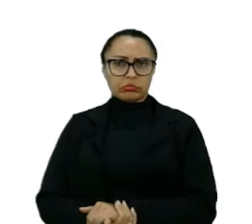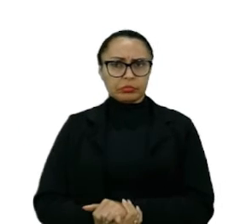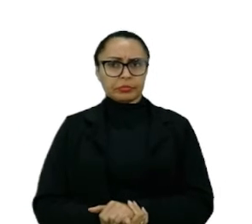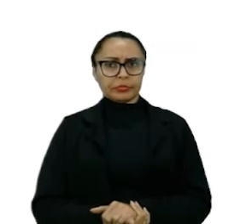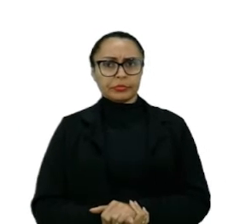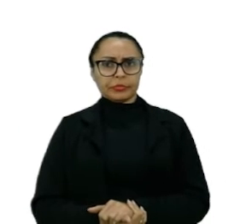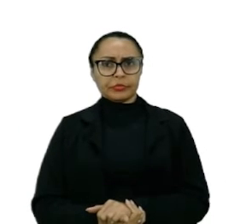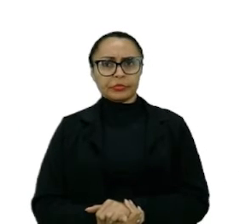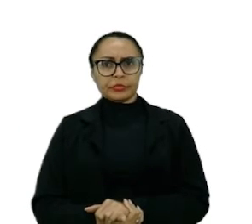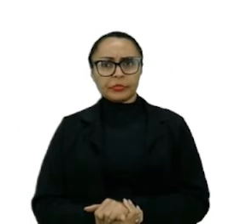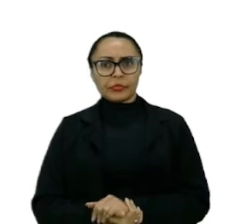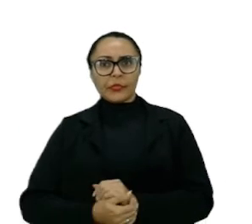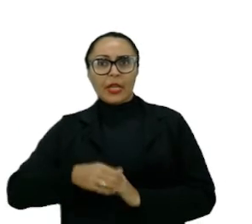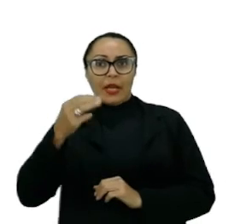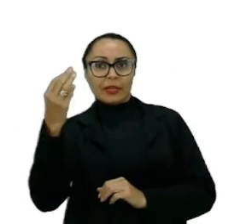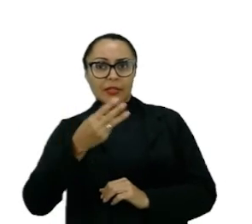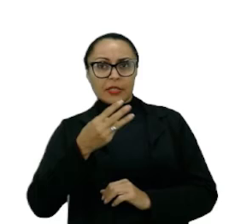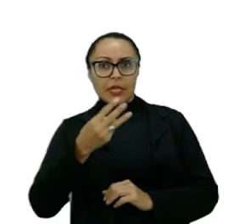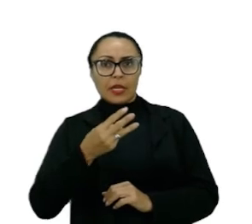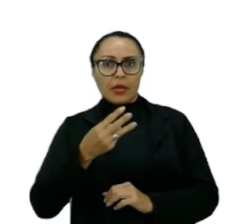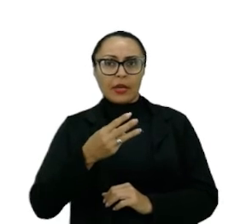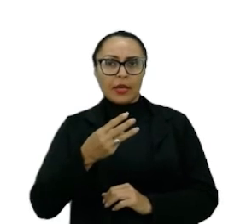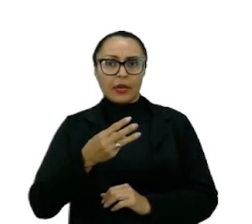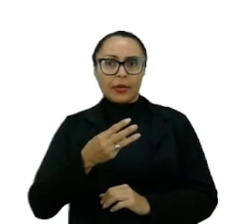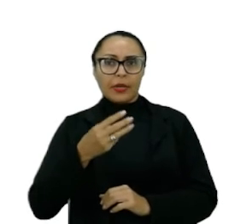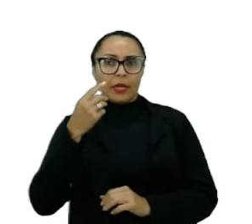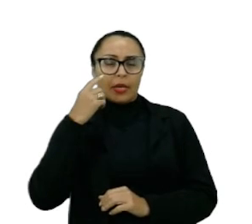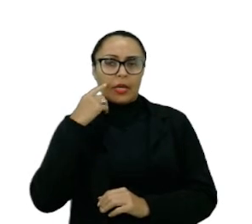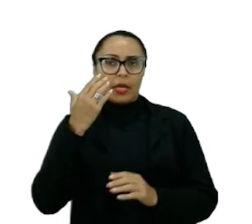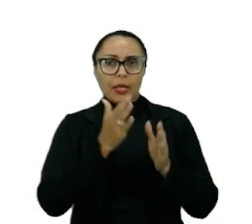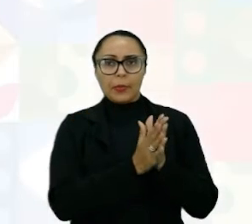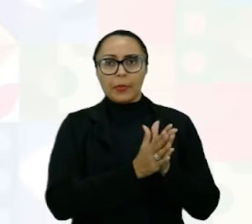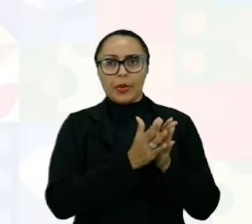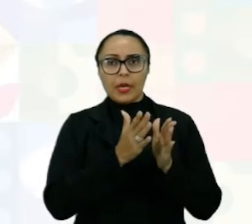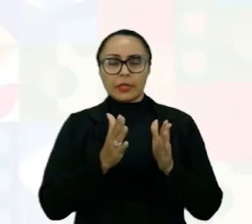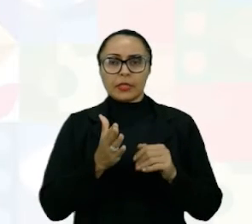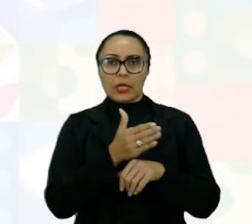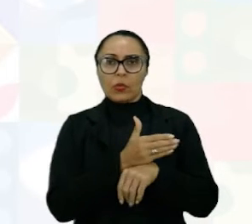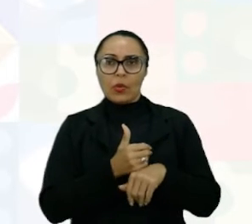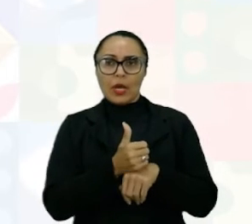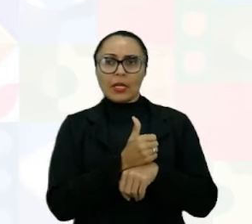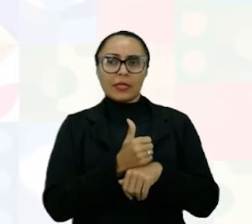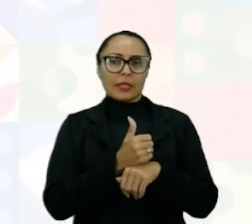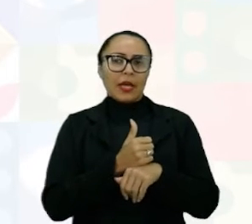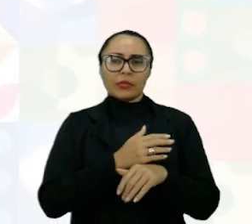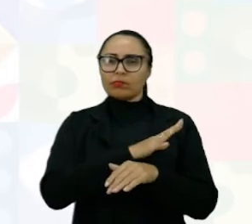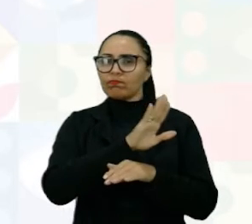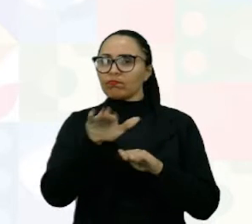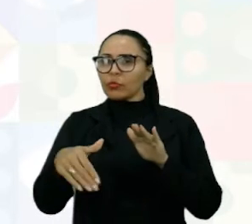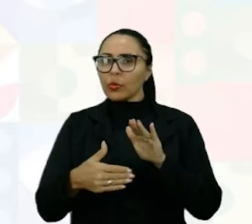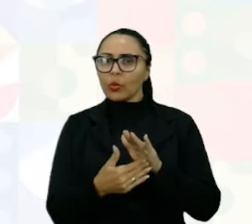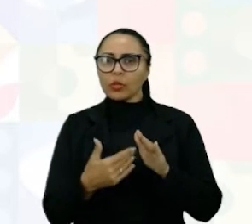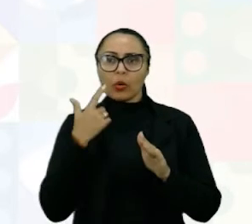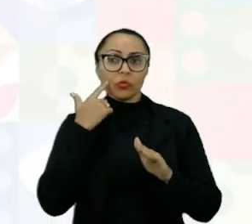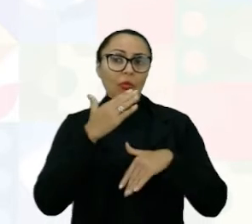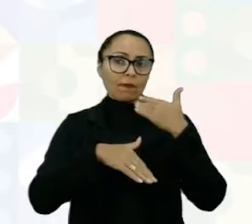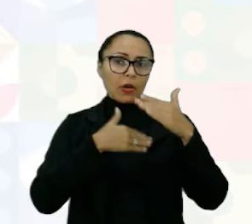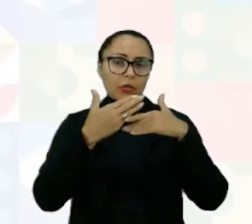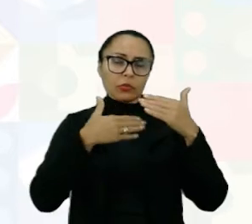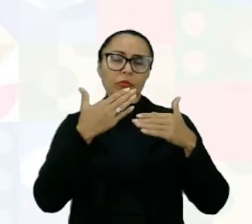A terceira era, ele já fala da qualidade total, do avanço,